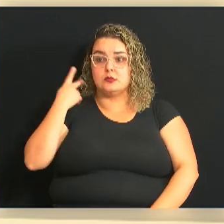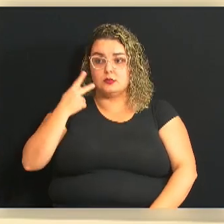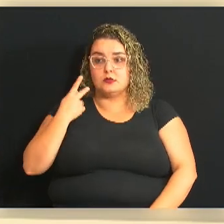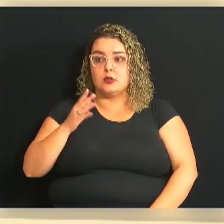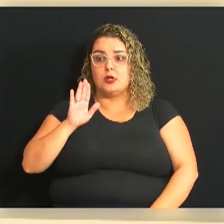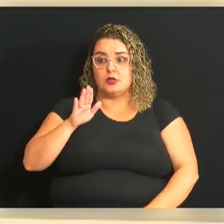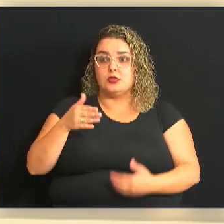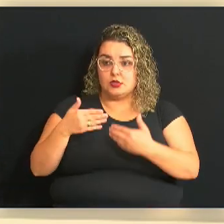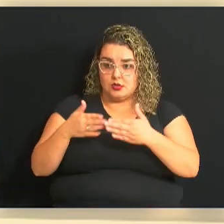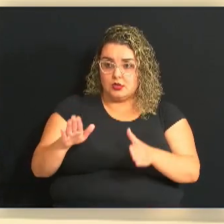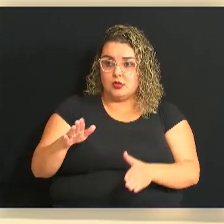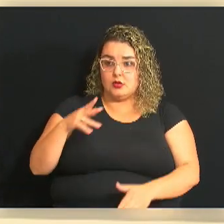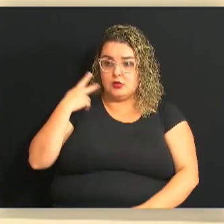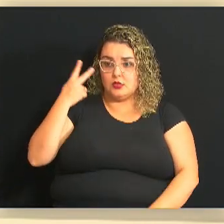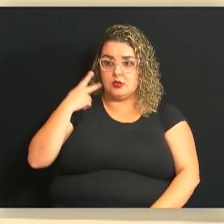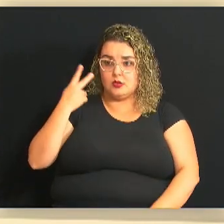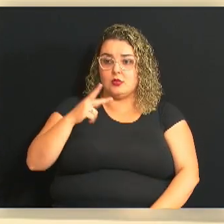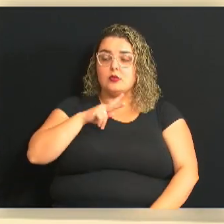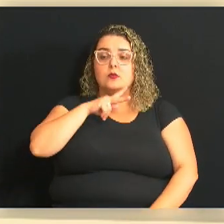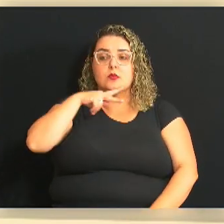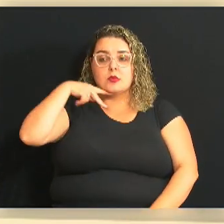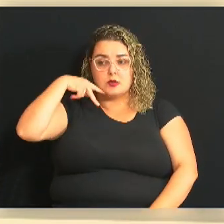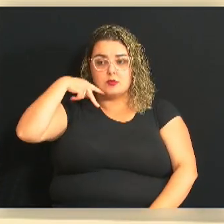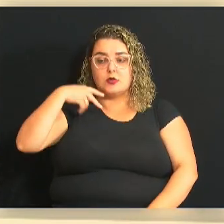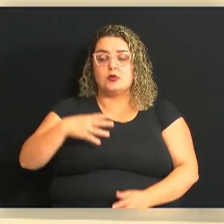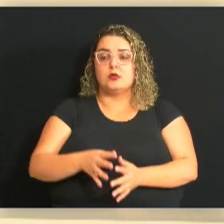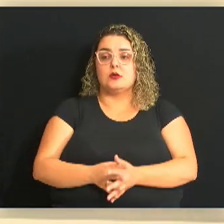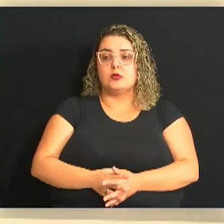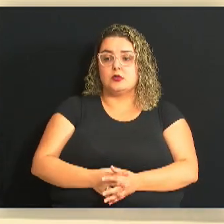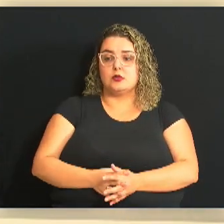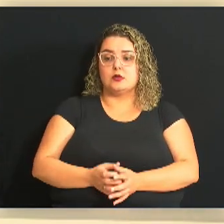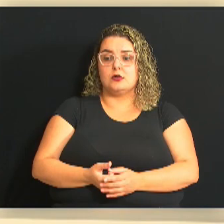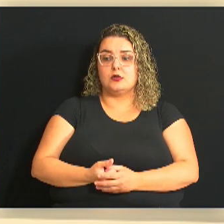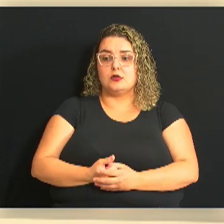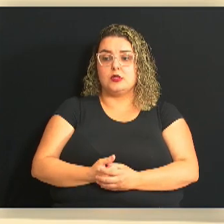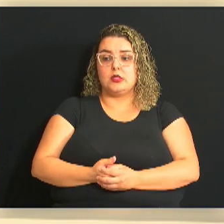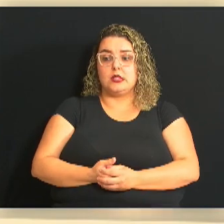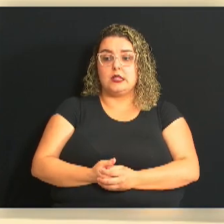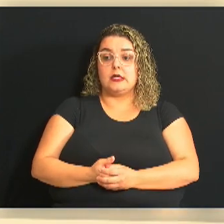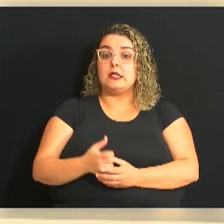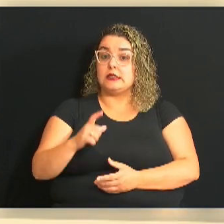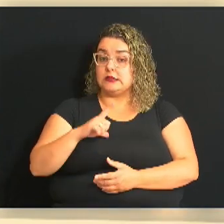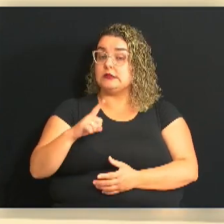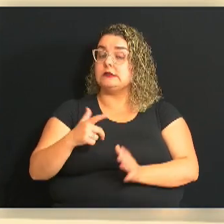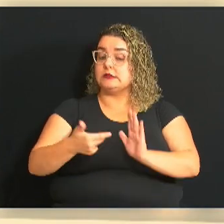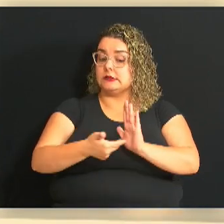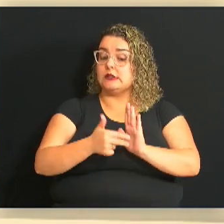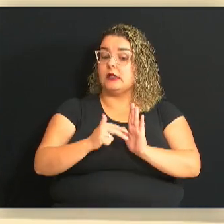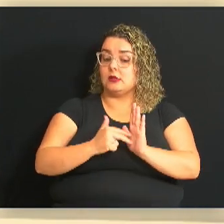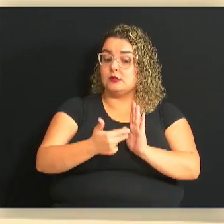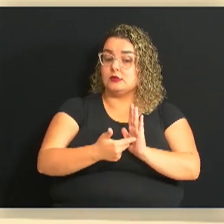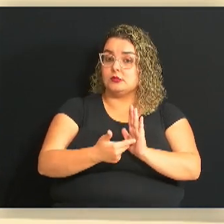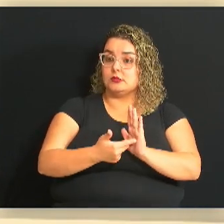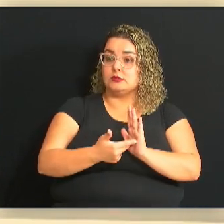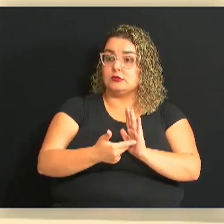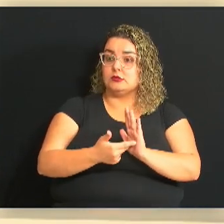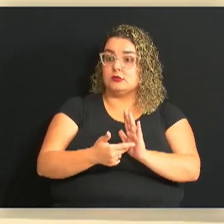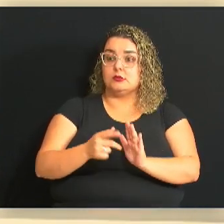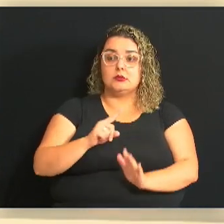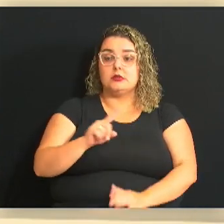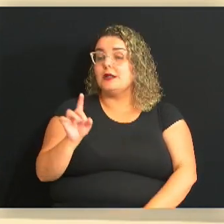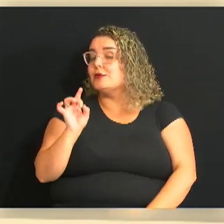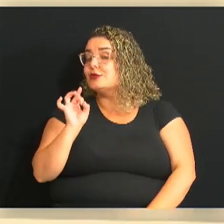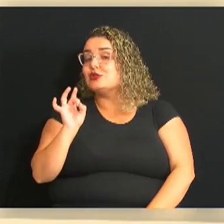dou a parte, nobre vereador Permínio, ela tem a ver com uma questão que não é só